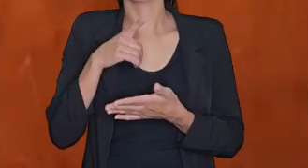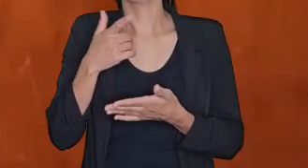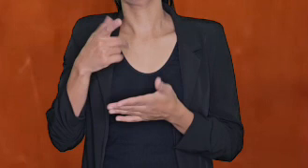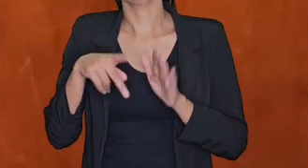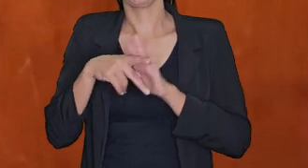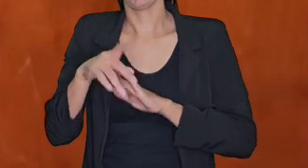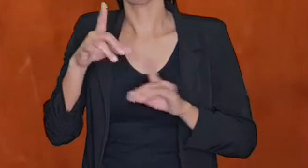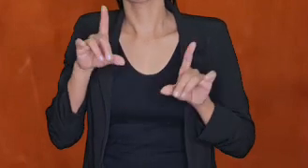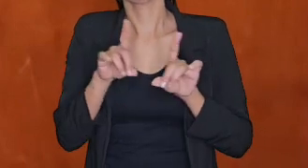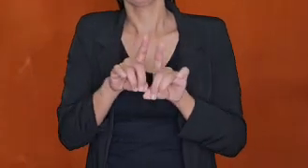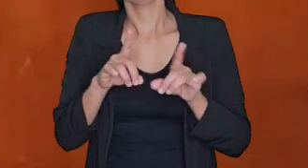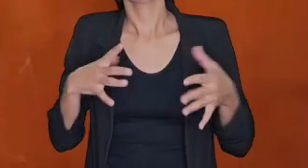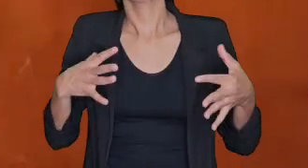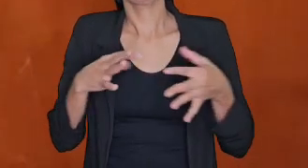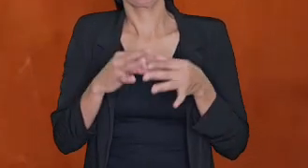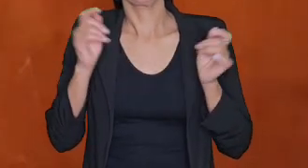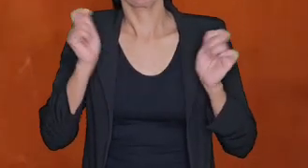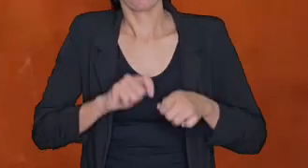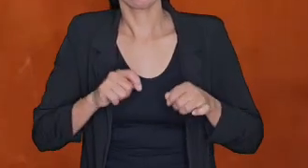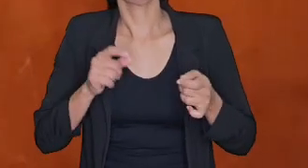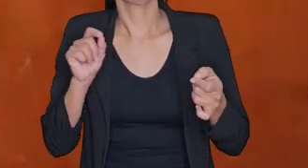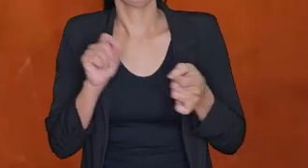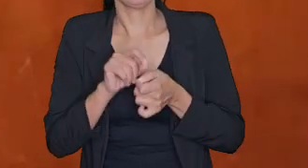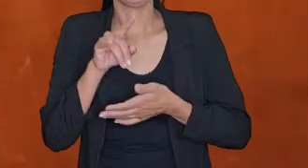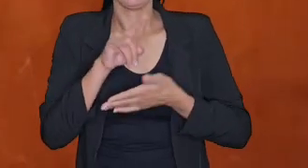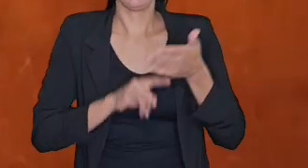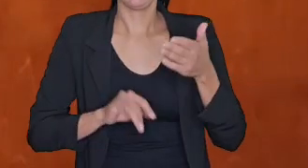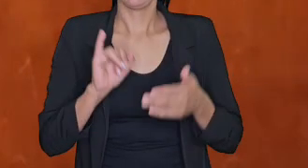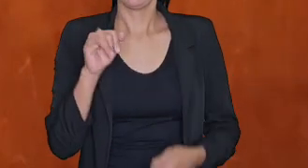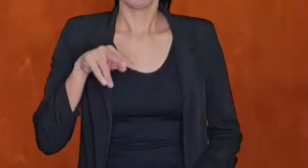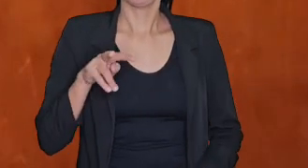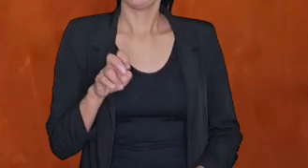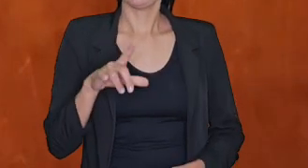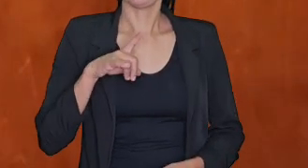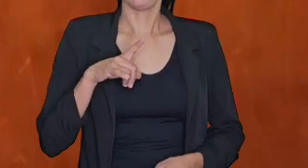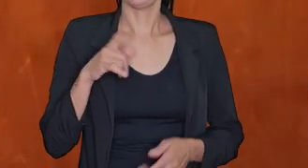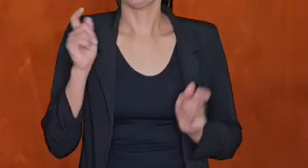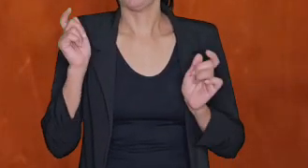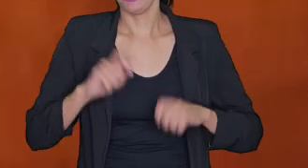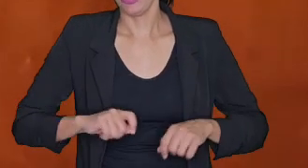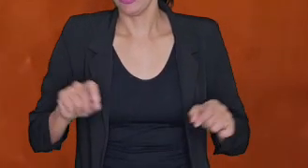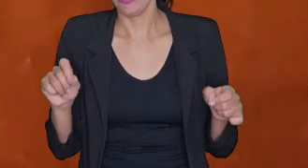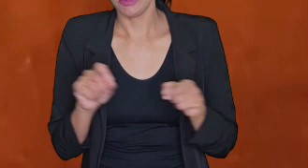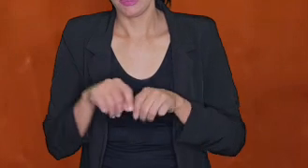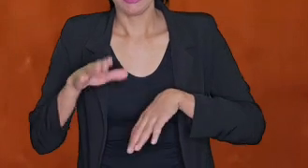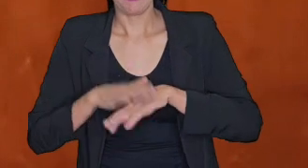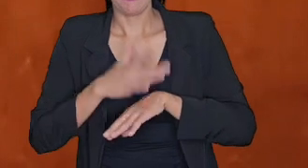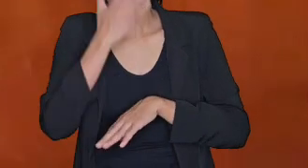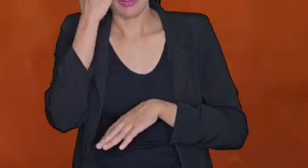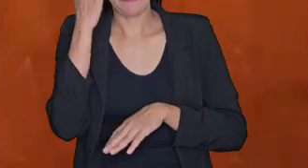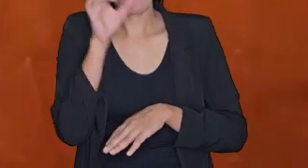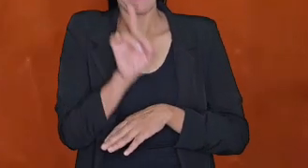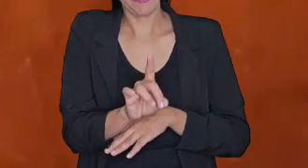uma escritura pública de união estável, permitindo que se faça o inventário extrajudicial